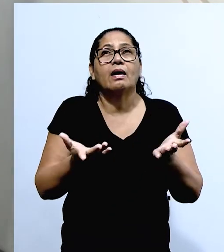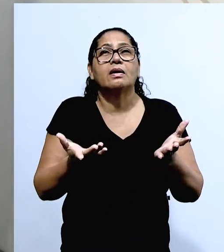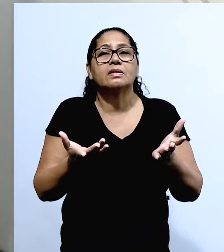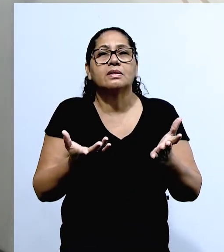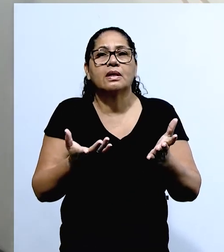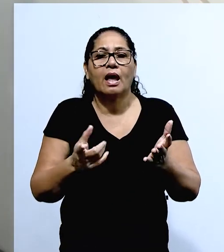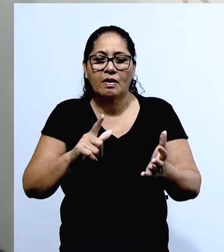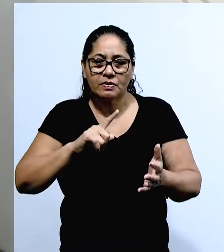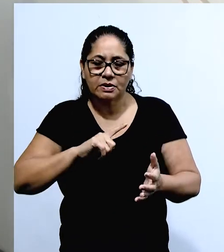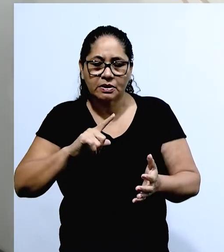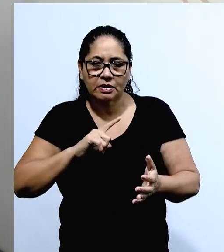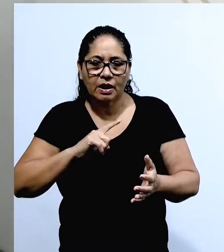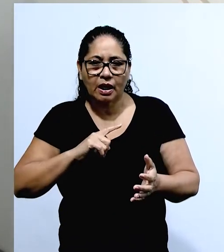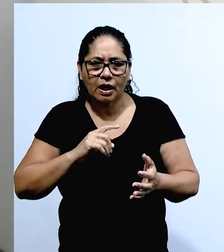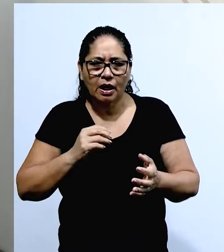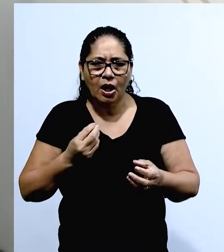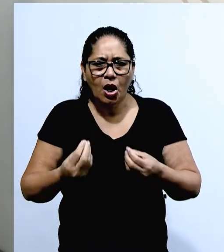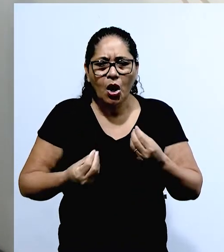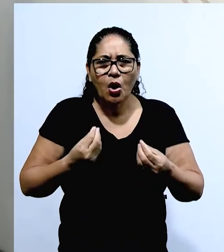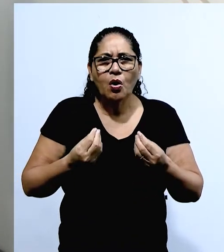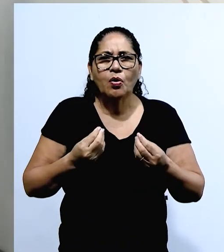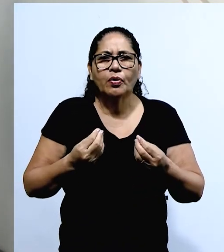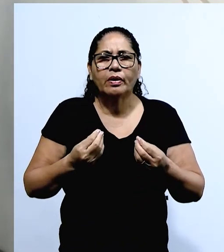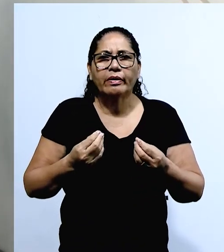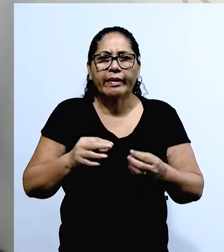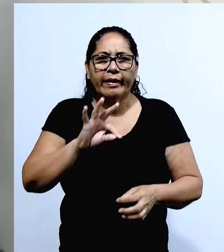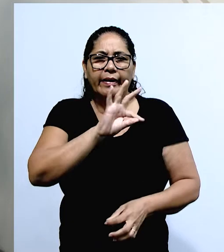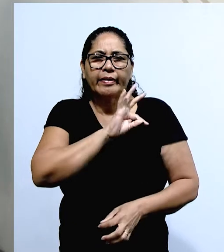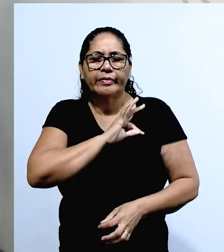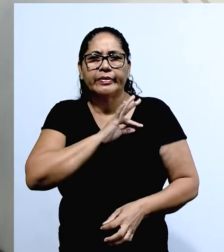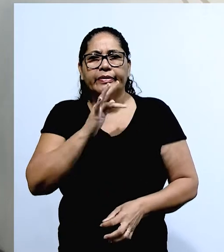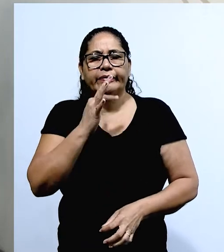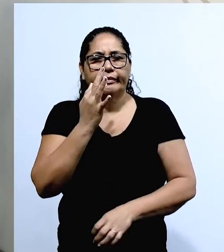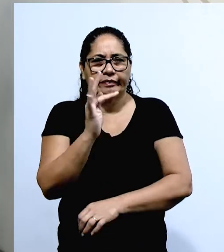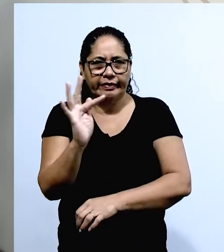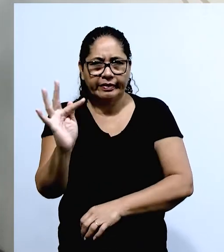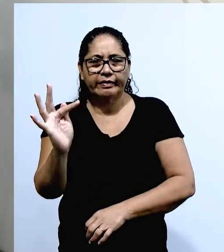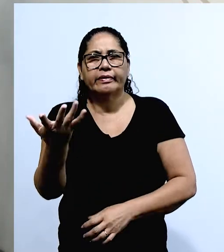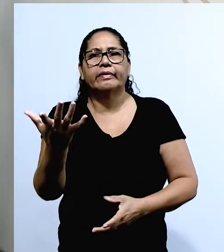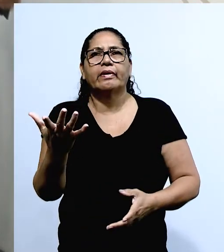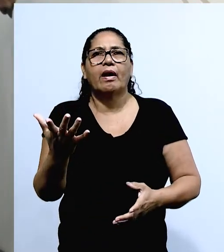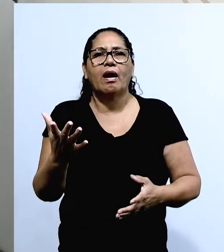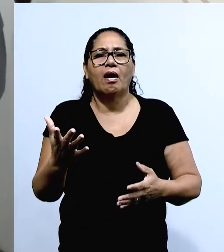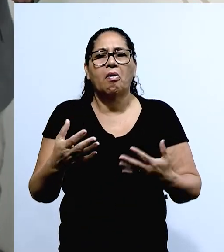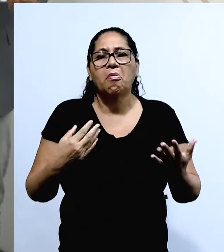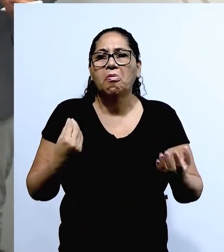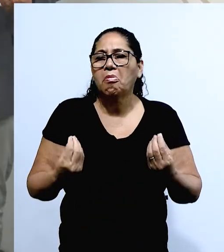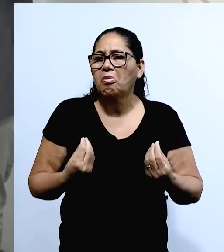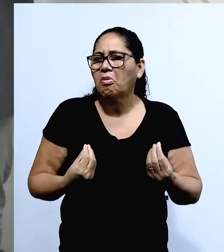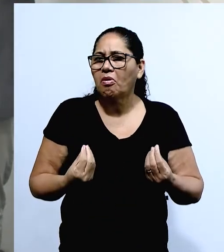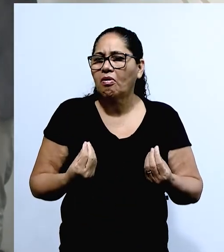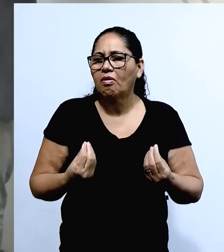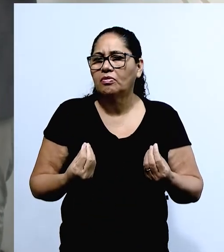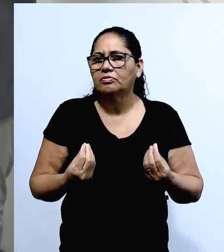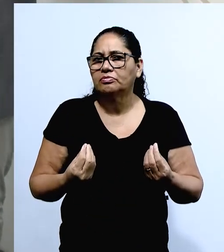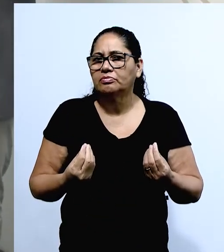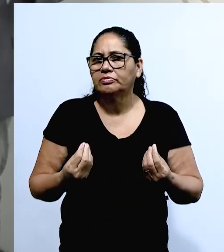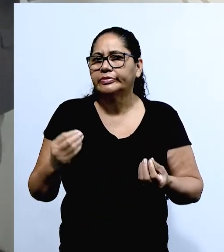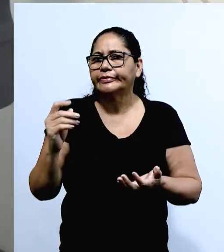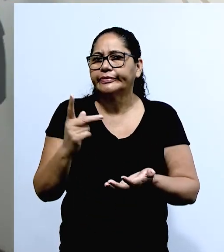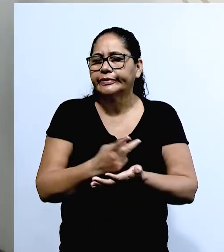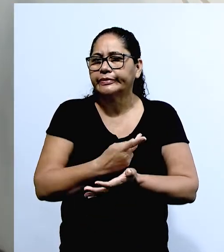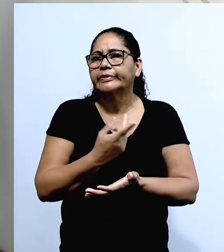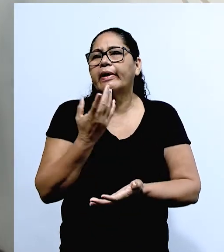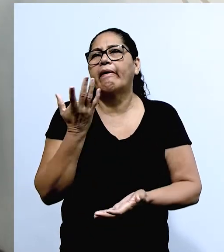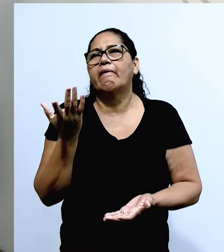você tem a definição, né, do que é a Polícia Federal, as suas atribuições, as suas limitações, enfim. Então é importante que a missão